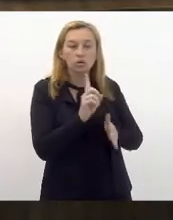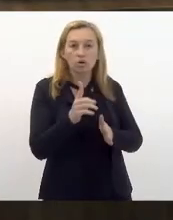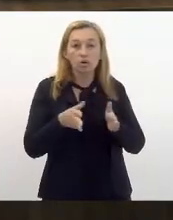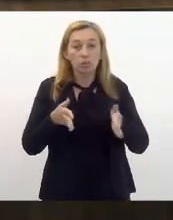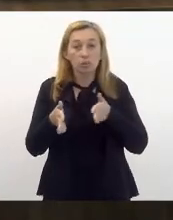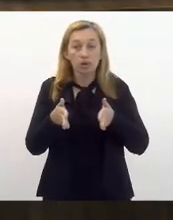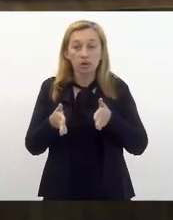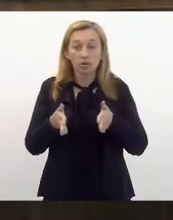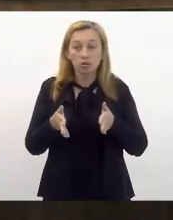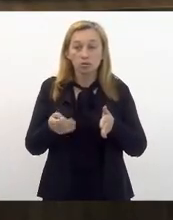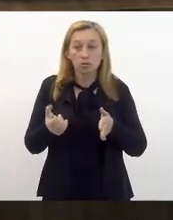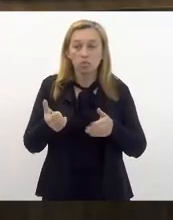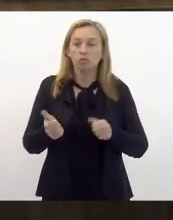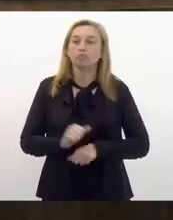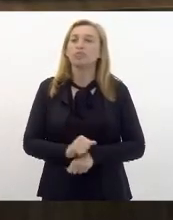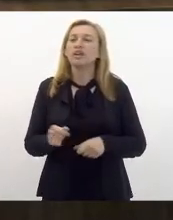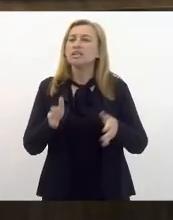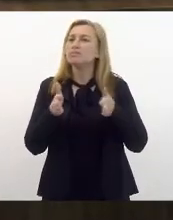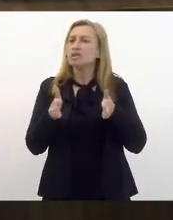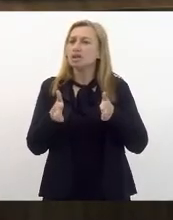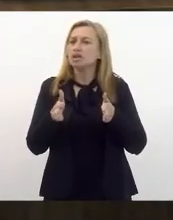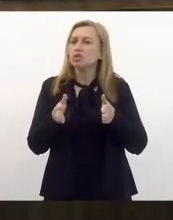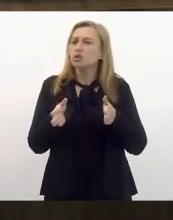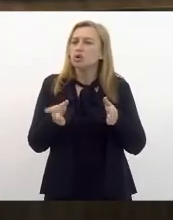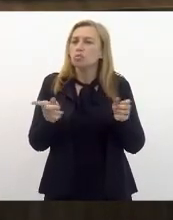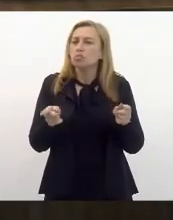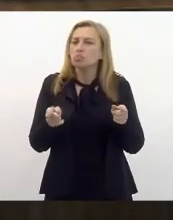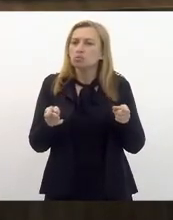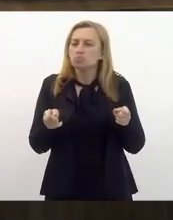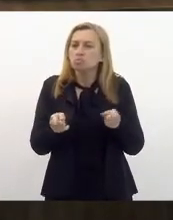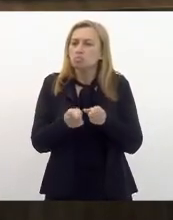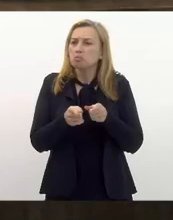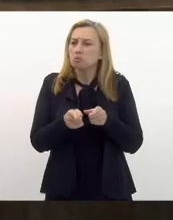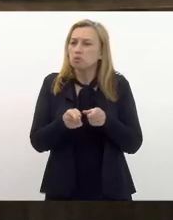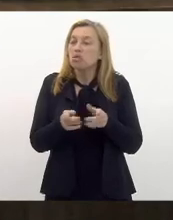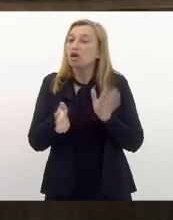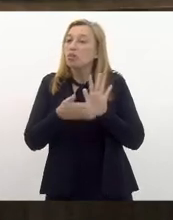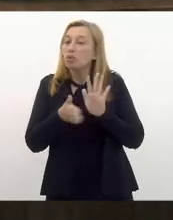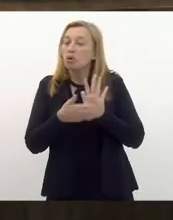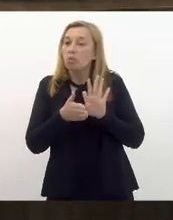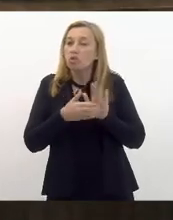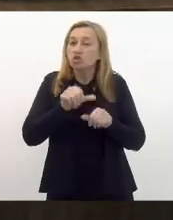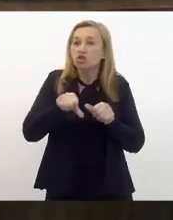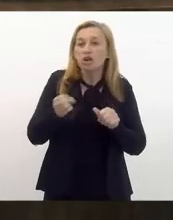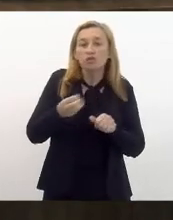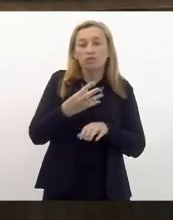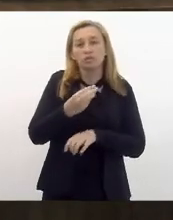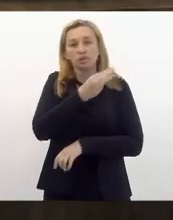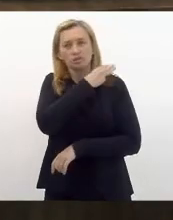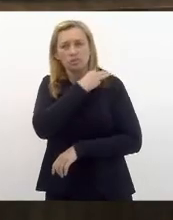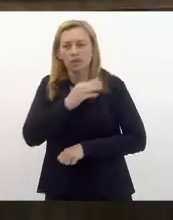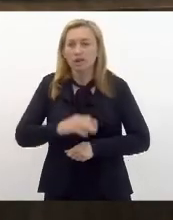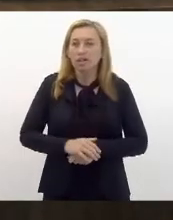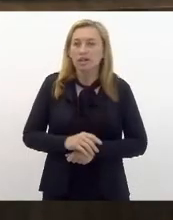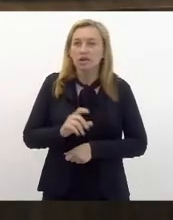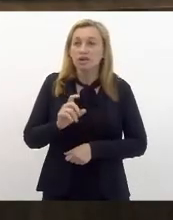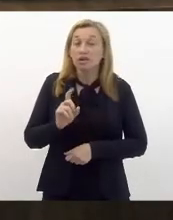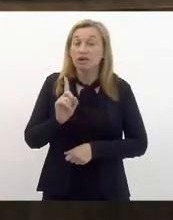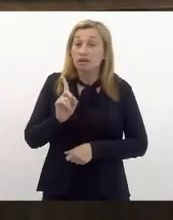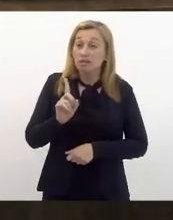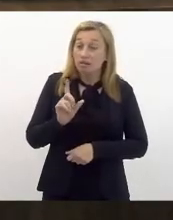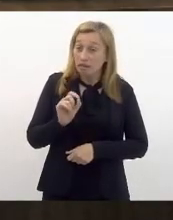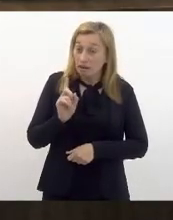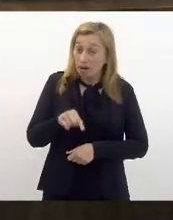Provisória essa medida provisória não tempo mínimo deu origem a uma proposta de reforma do ensino médio que é